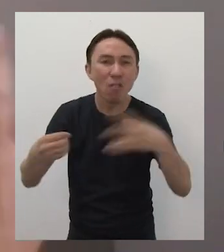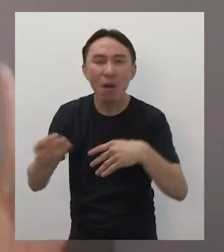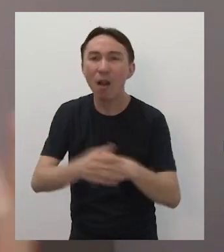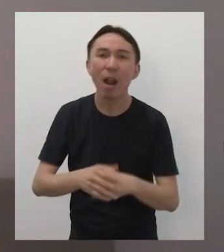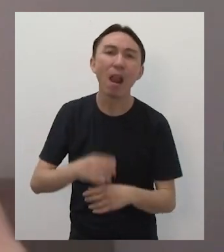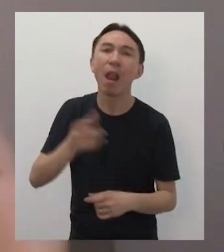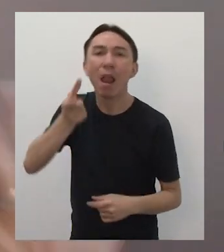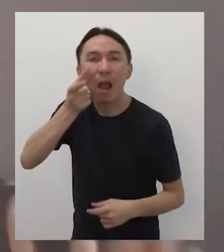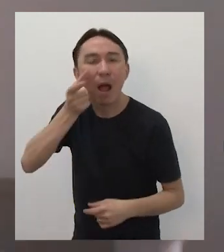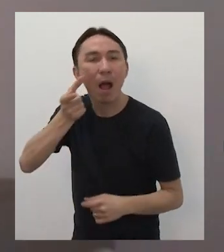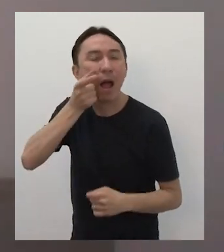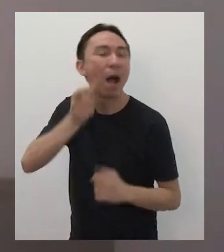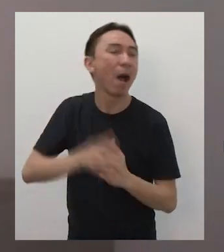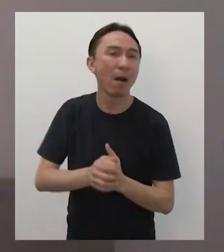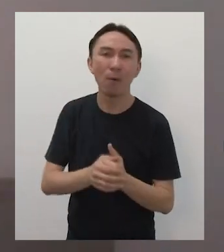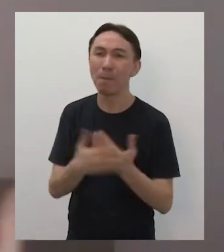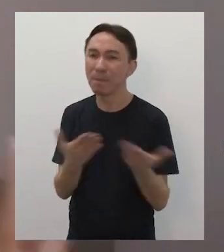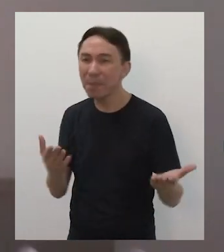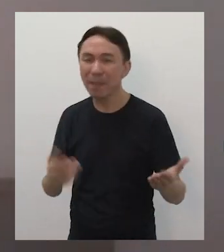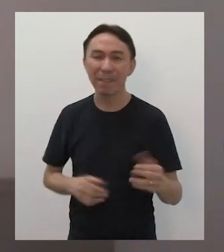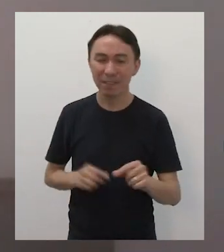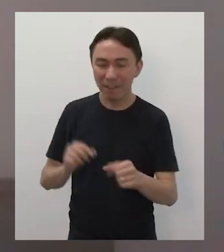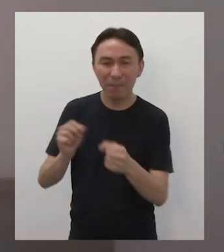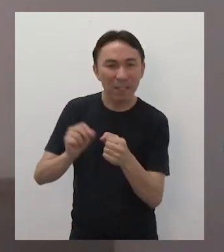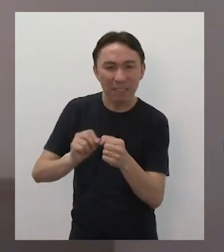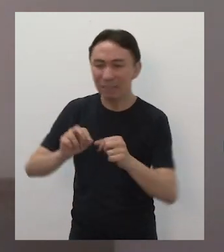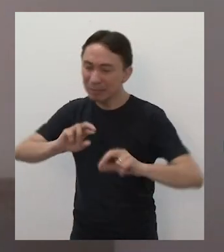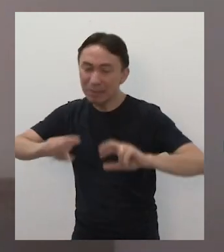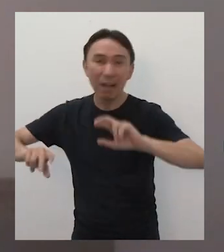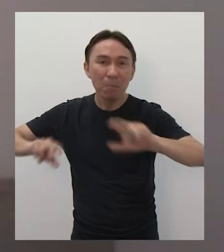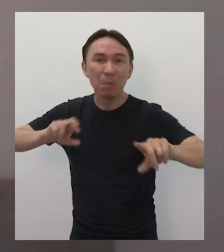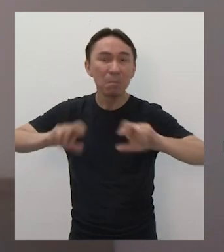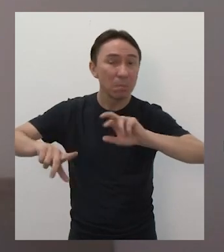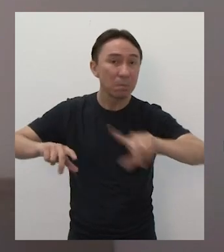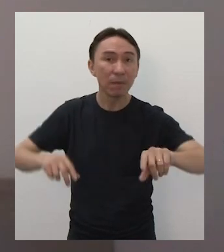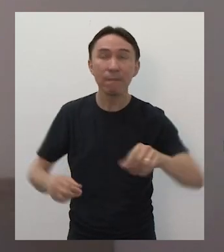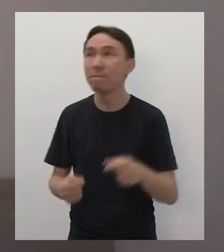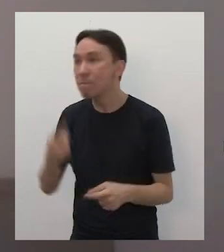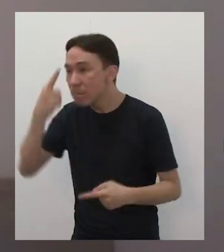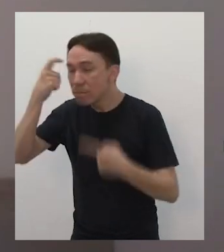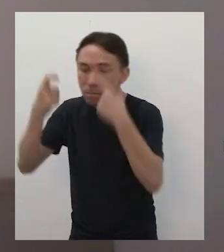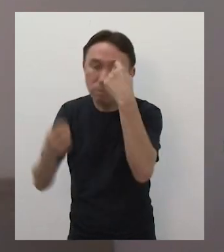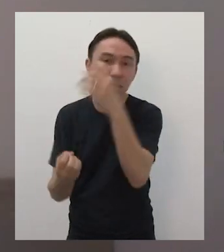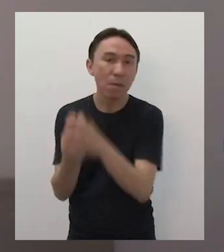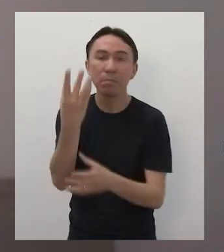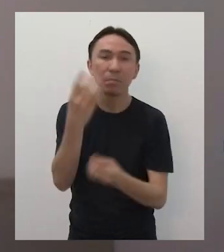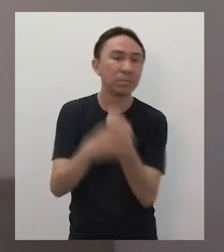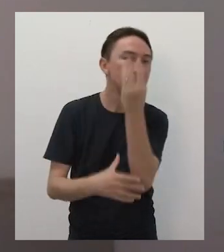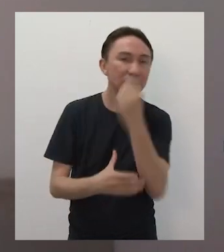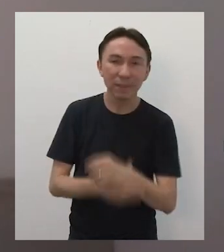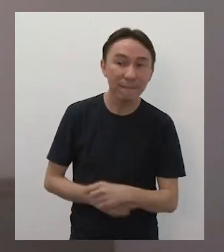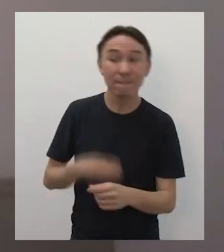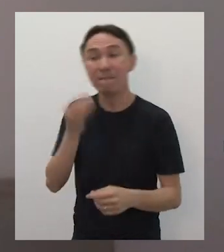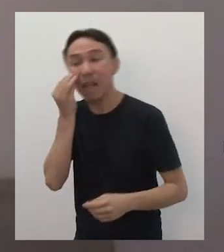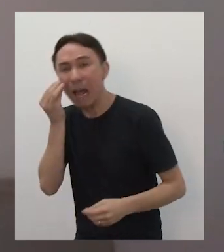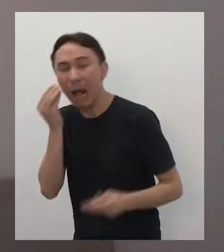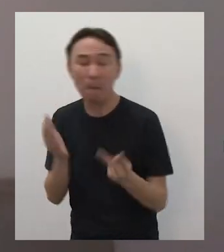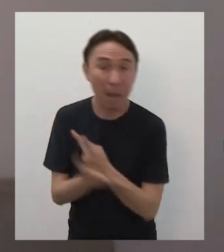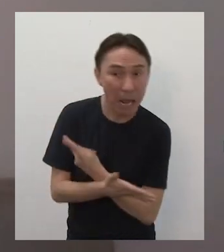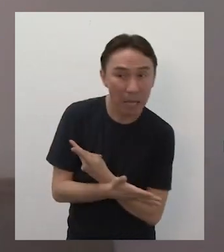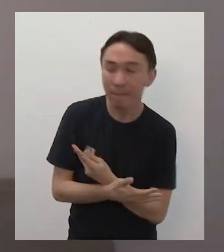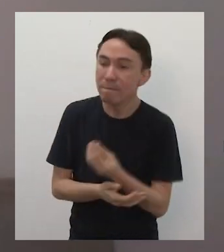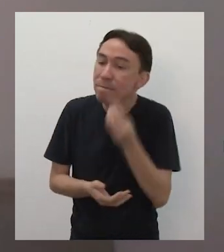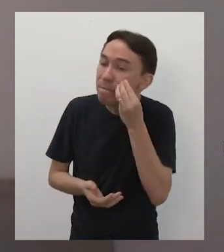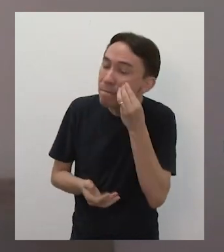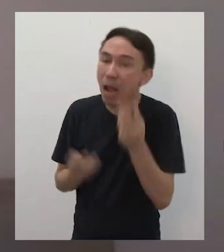criar formas de fazer e de pensar sobre as coisas, por meio de tentativa e erro, fazer ajustes